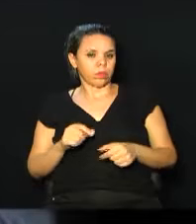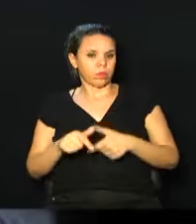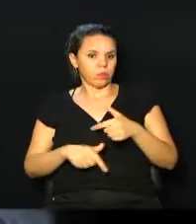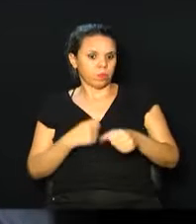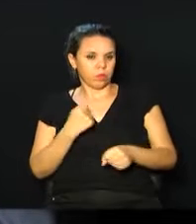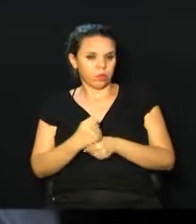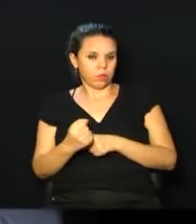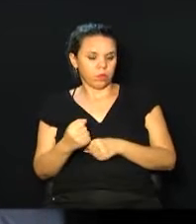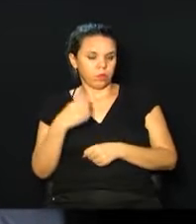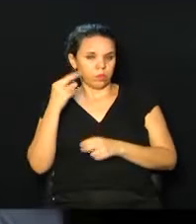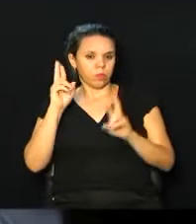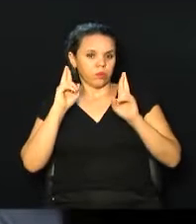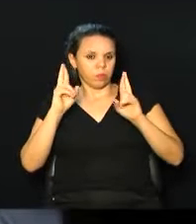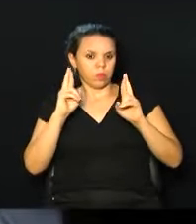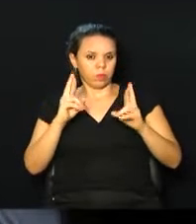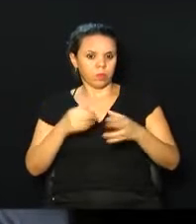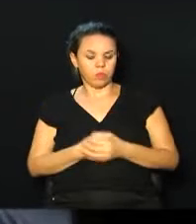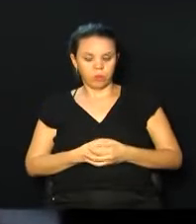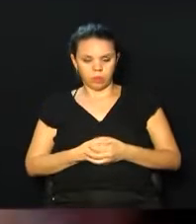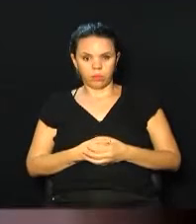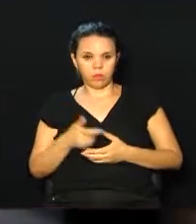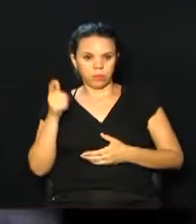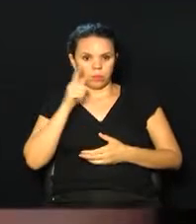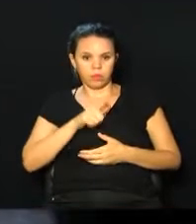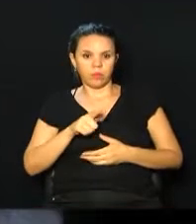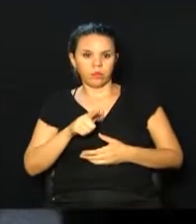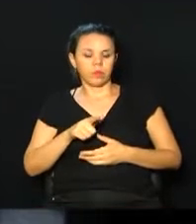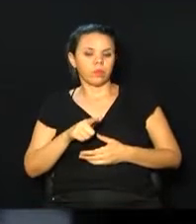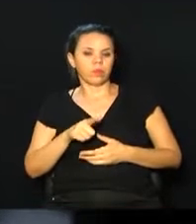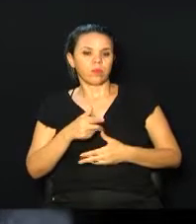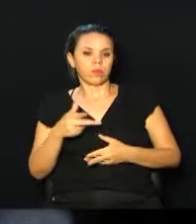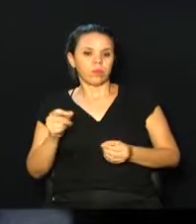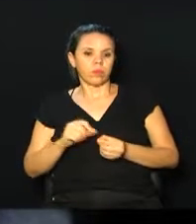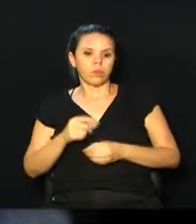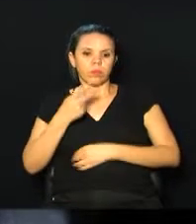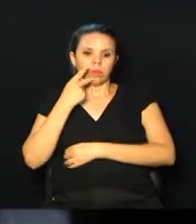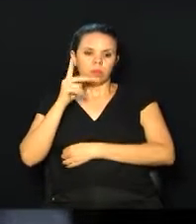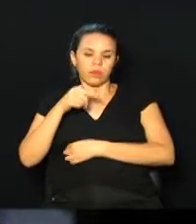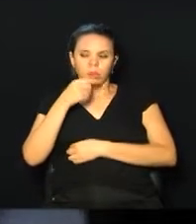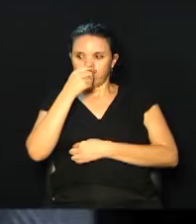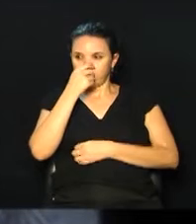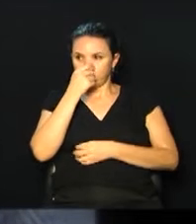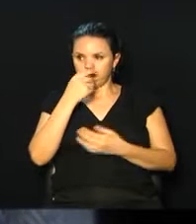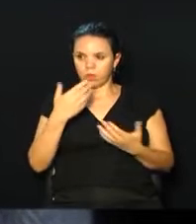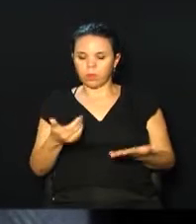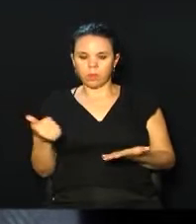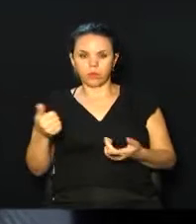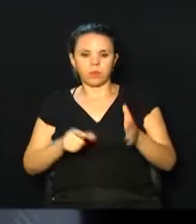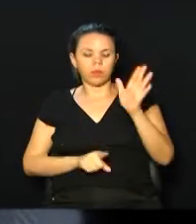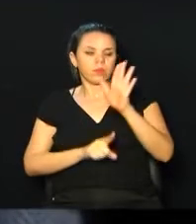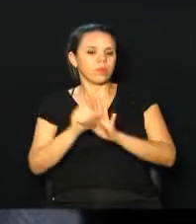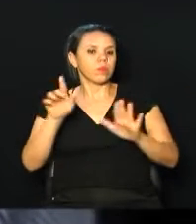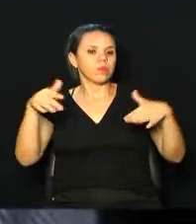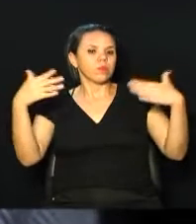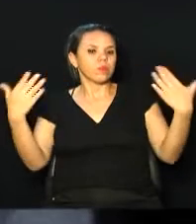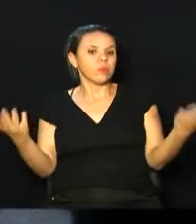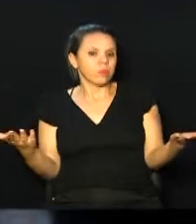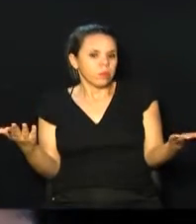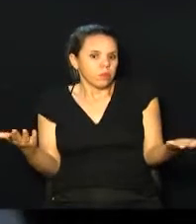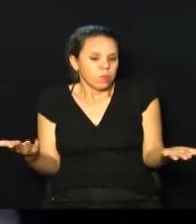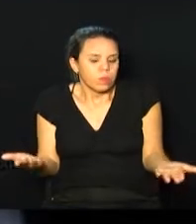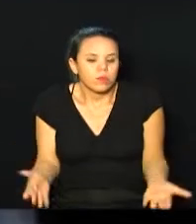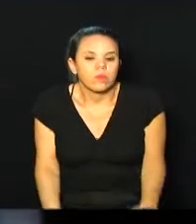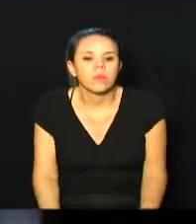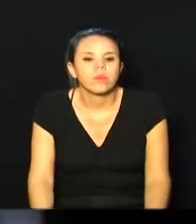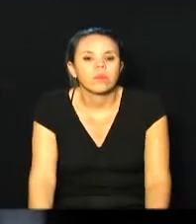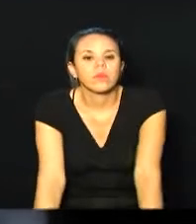obras. Nós esperamos conseguir tudo isso, porque quando a gente fala disso, né, A primeira pergunta é, mas quando? Quando?